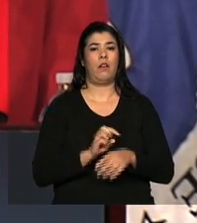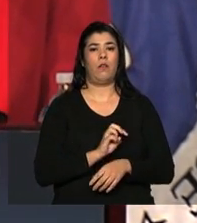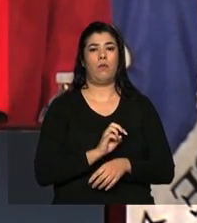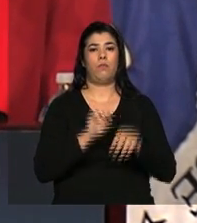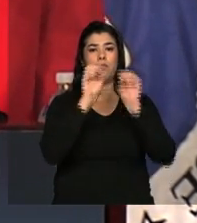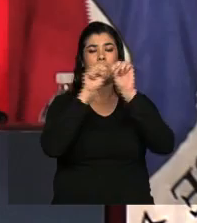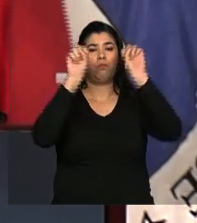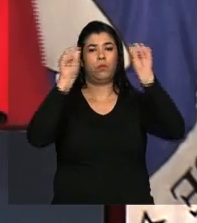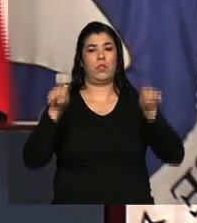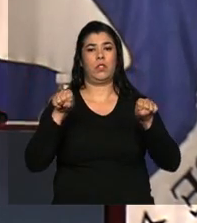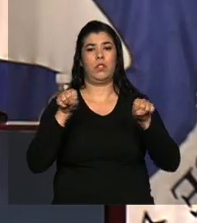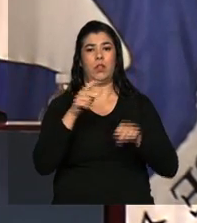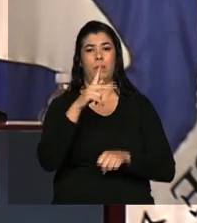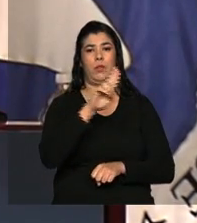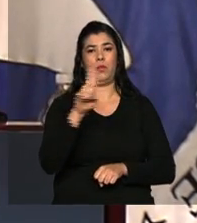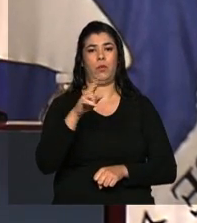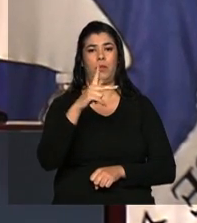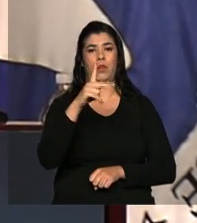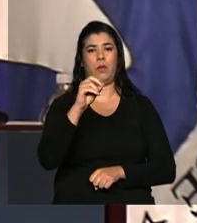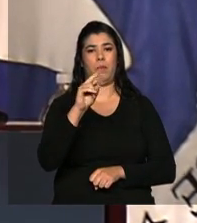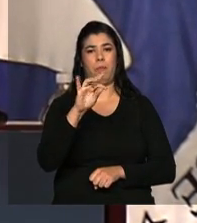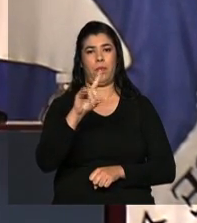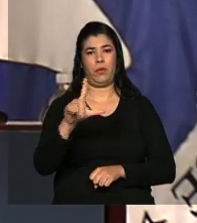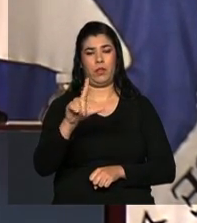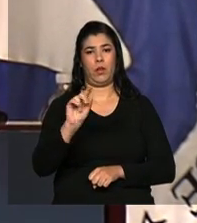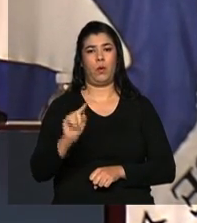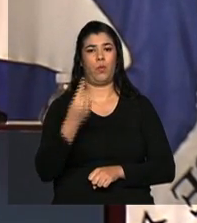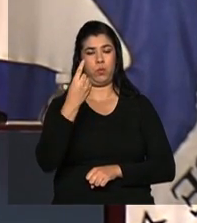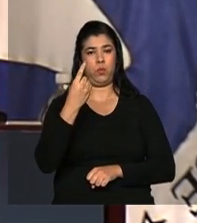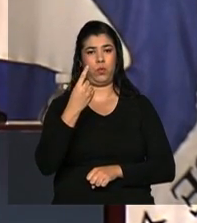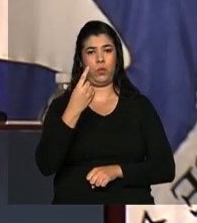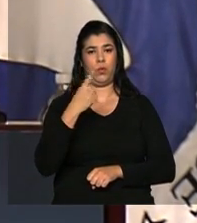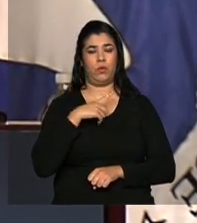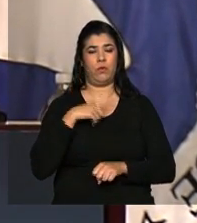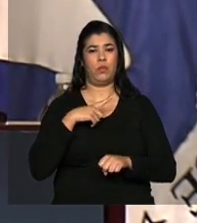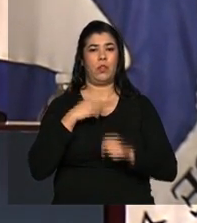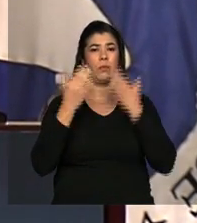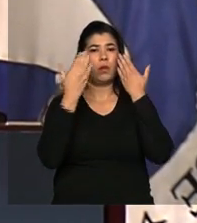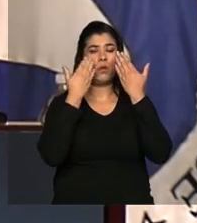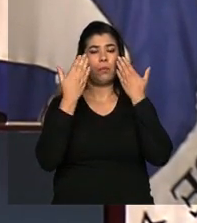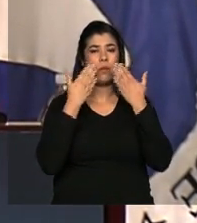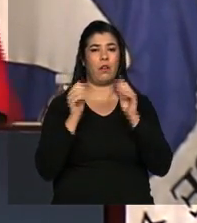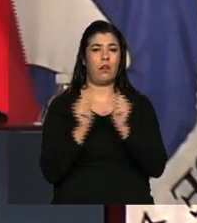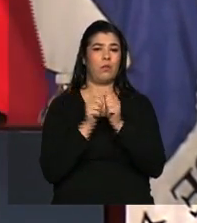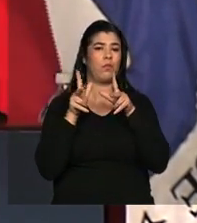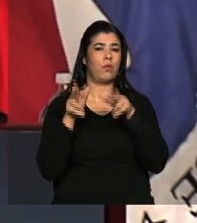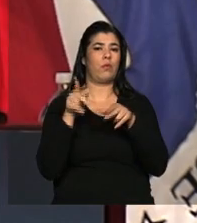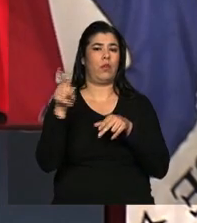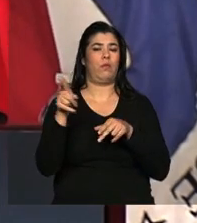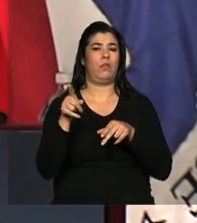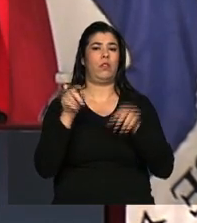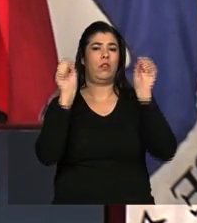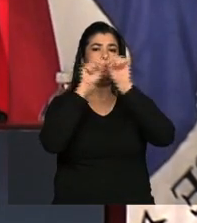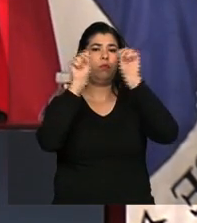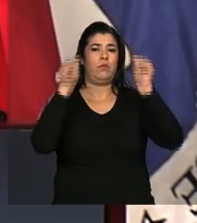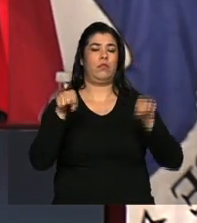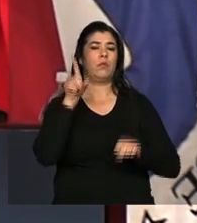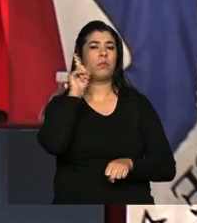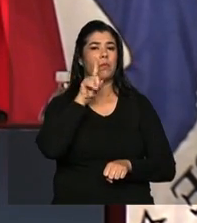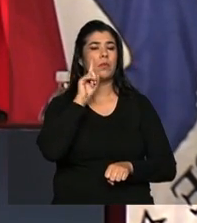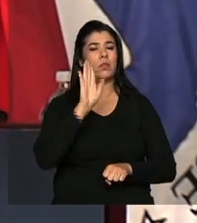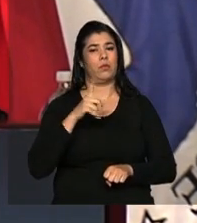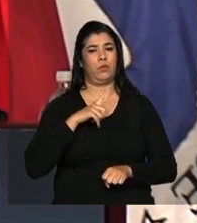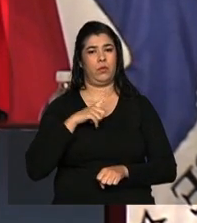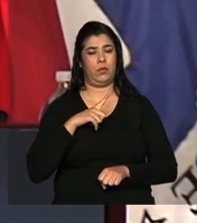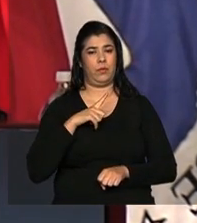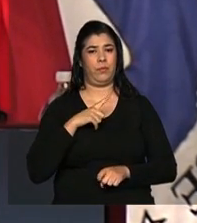Exterior Brasileiro e o equivalente no sistema norte-americano. Também avançamos